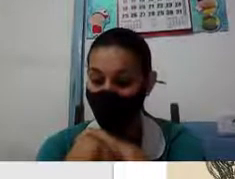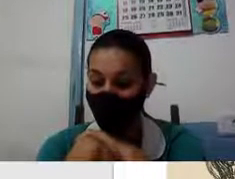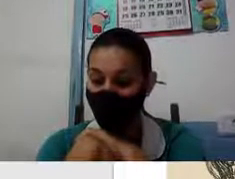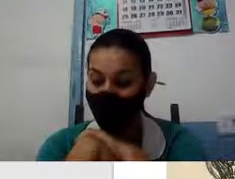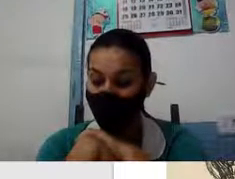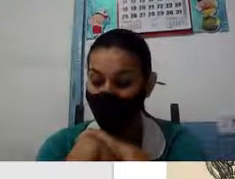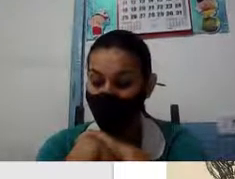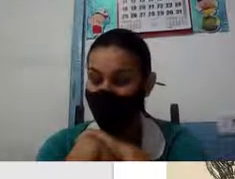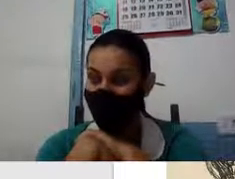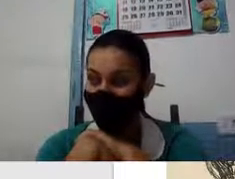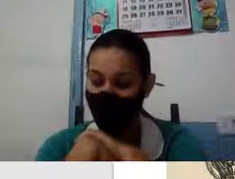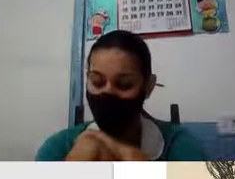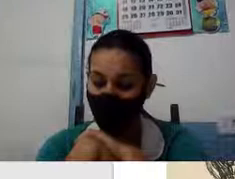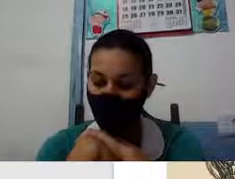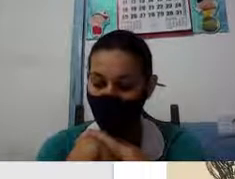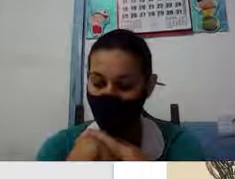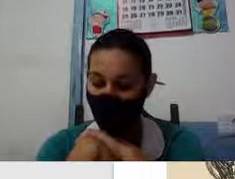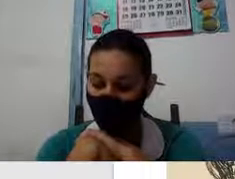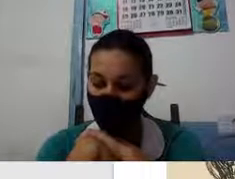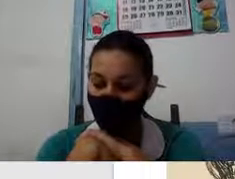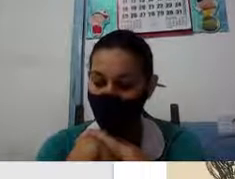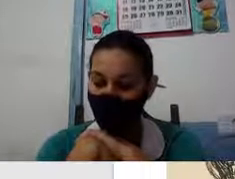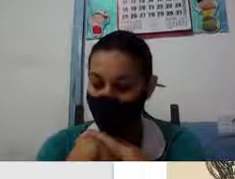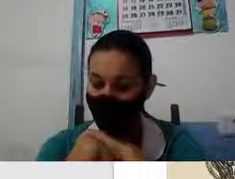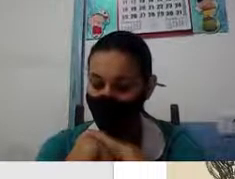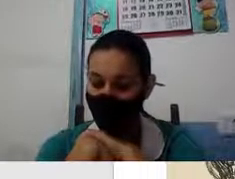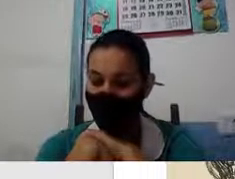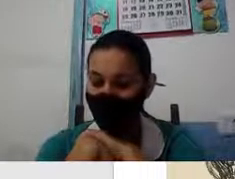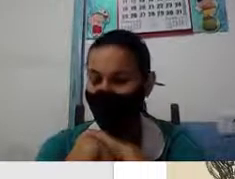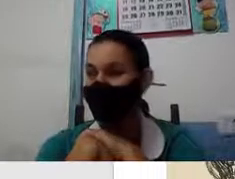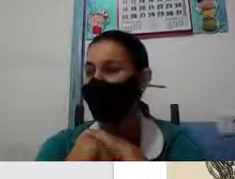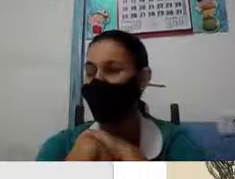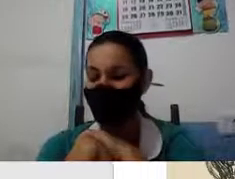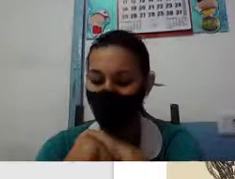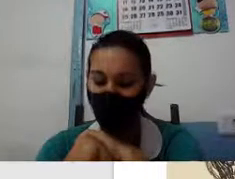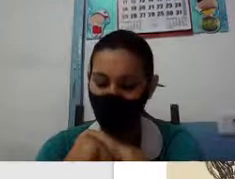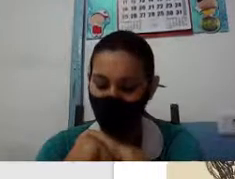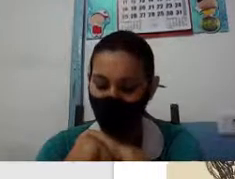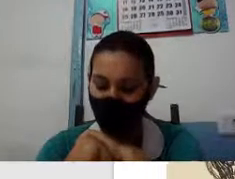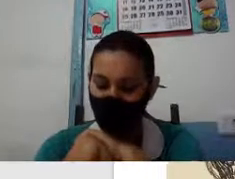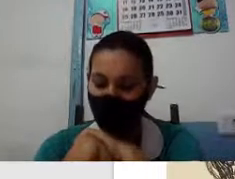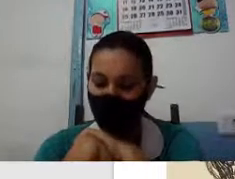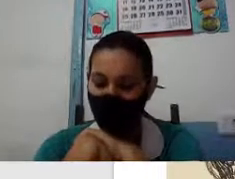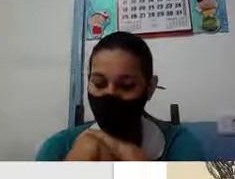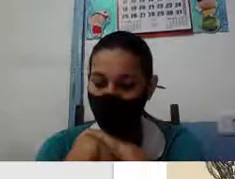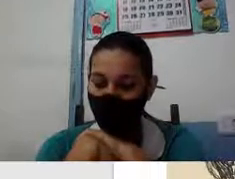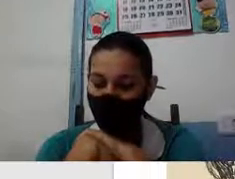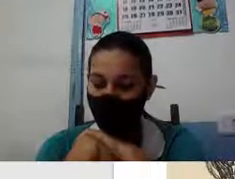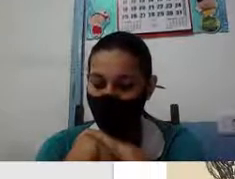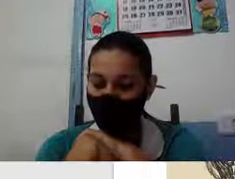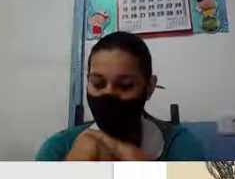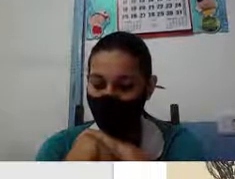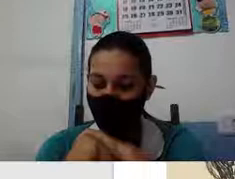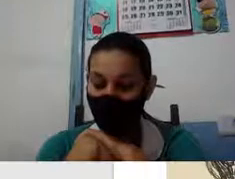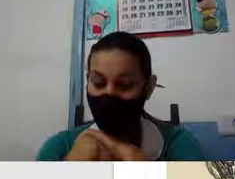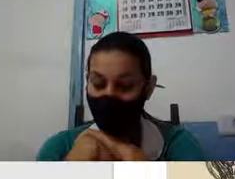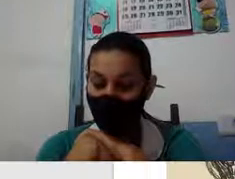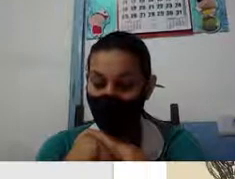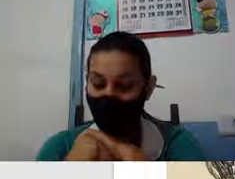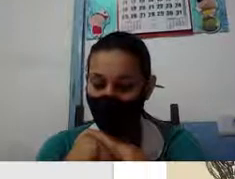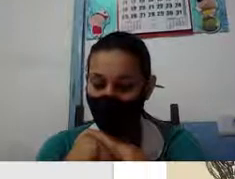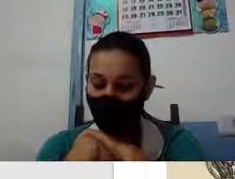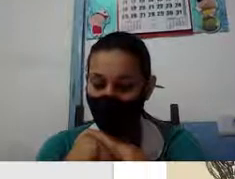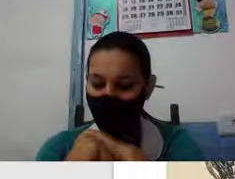local, a atitude, a bajulação dos brasileiros, a corrupção, o relaxamento dos costumes. Embora sua obra satírica seja